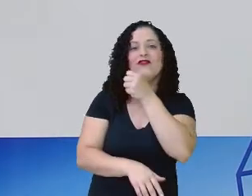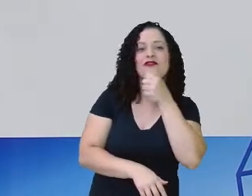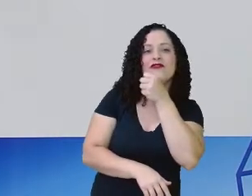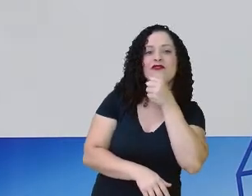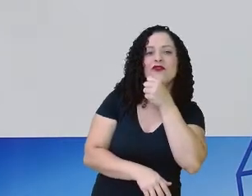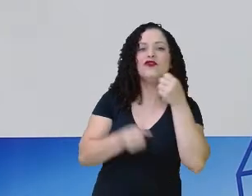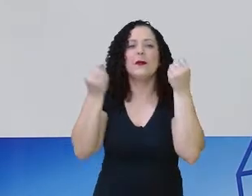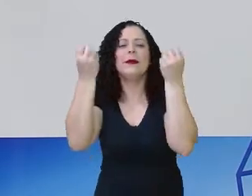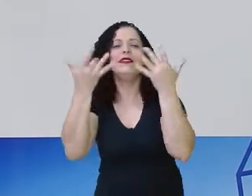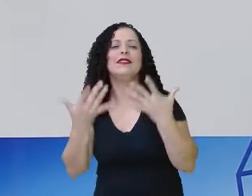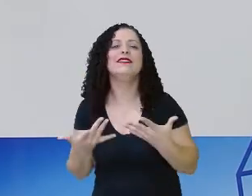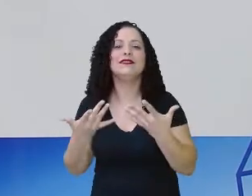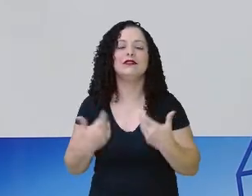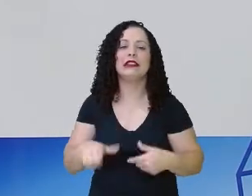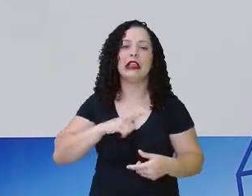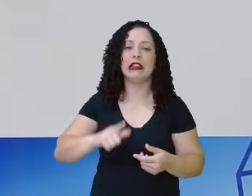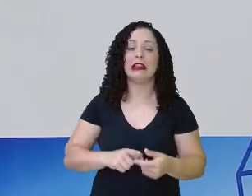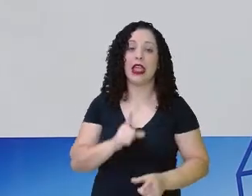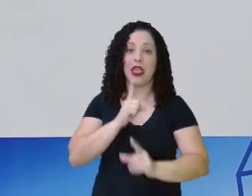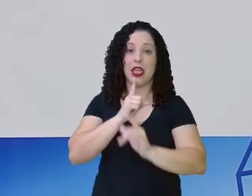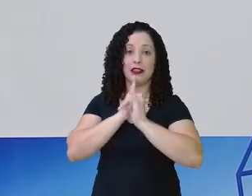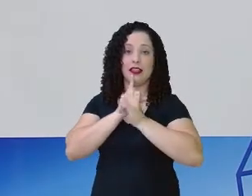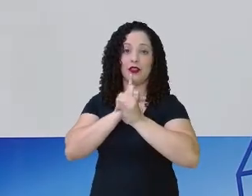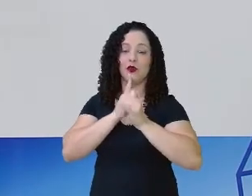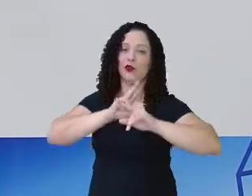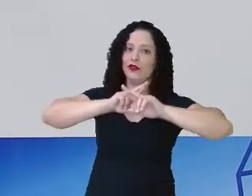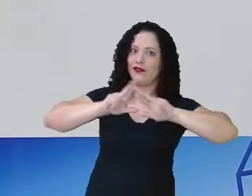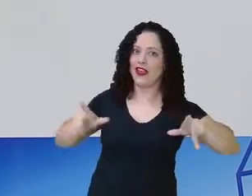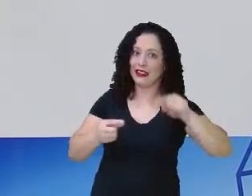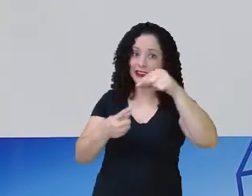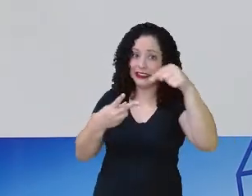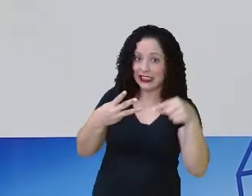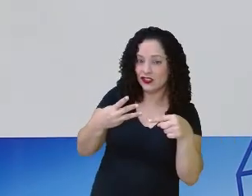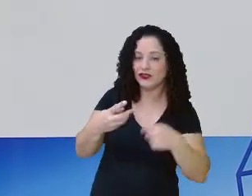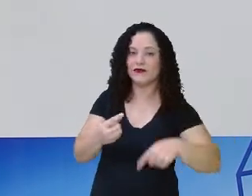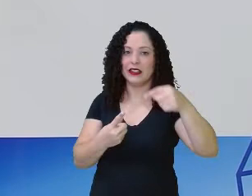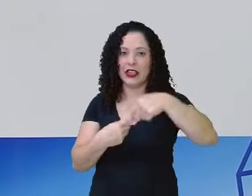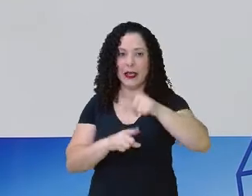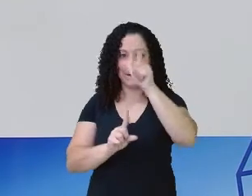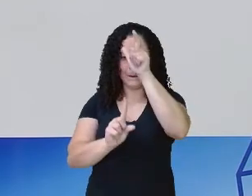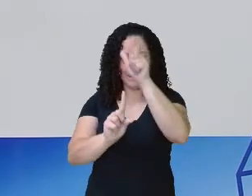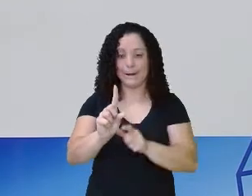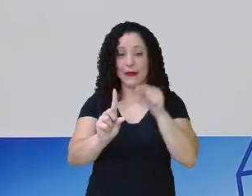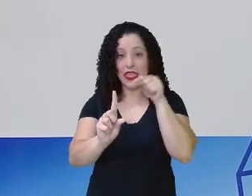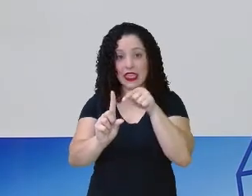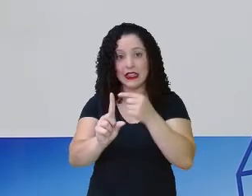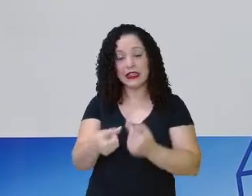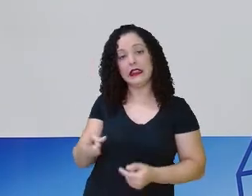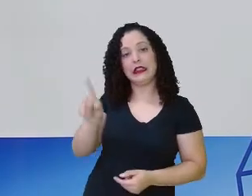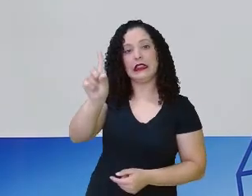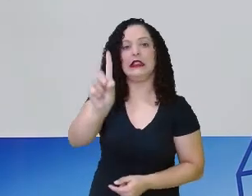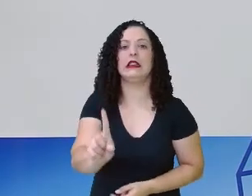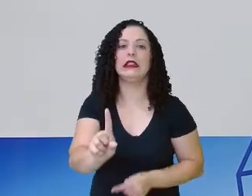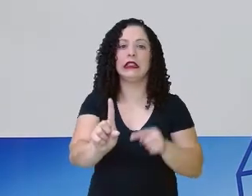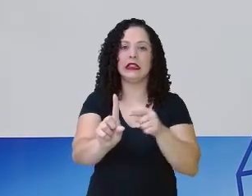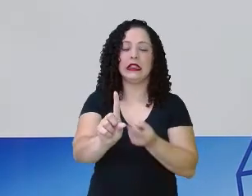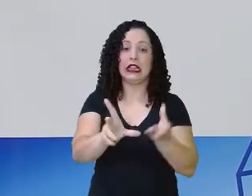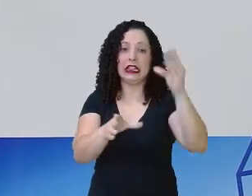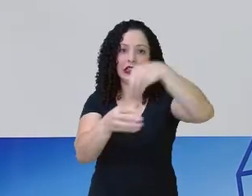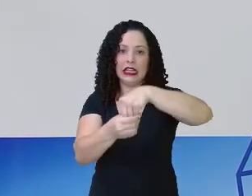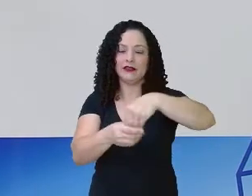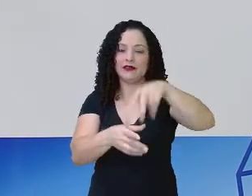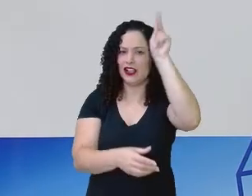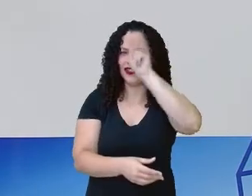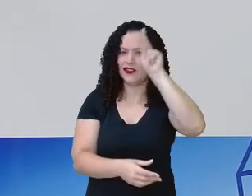E existem vários tipos de narrador, tá? Vamos falar de 3. Narrador personagem, ele está emocionalmente envolvido